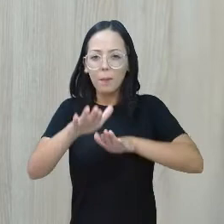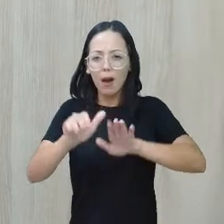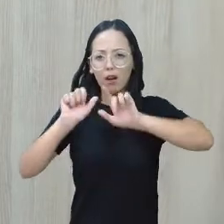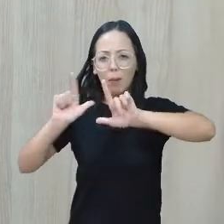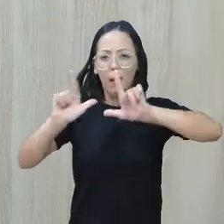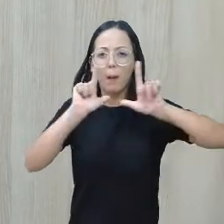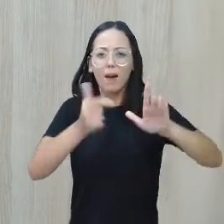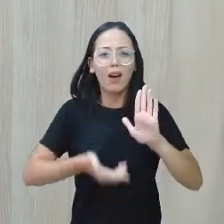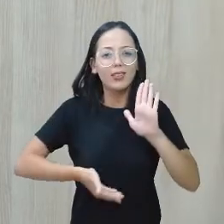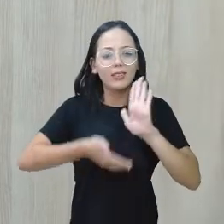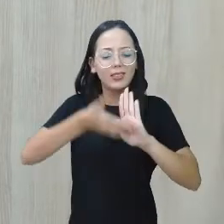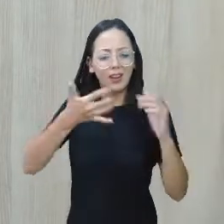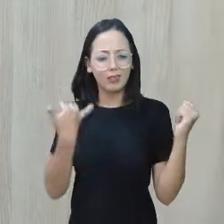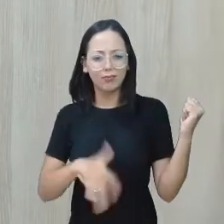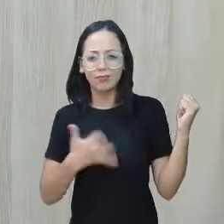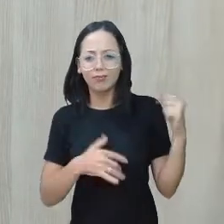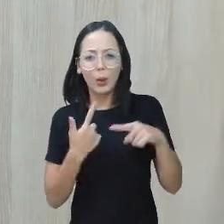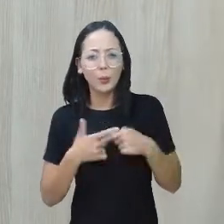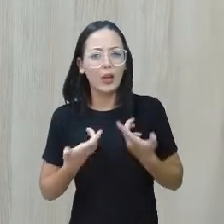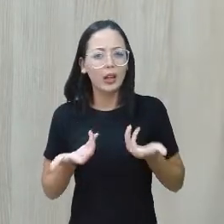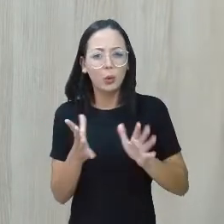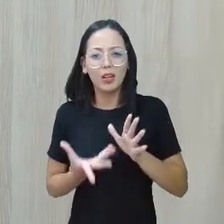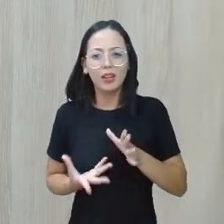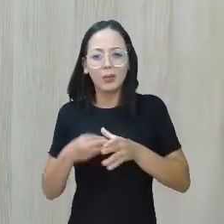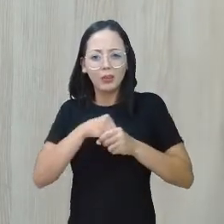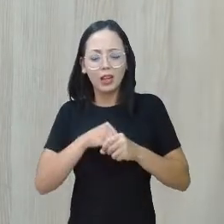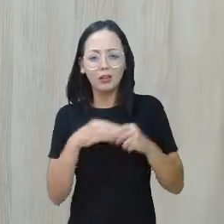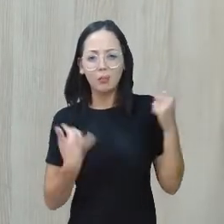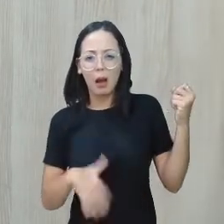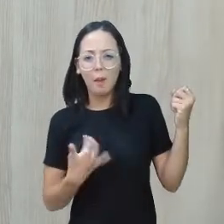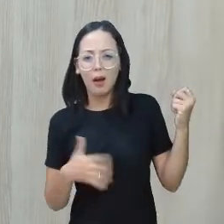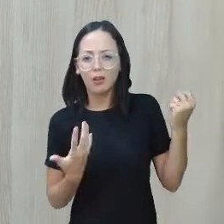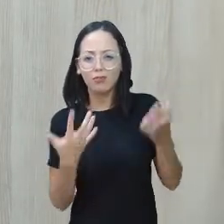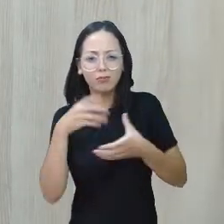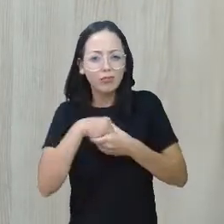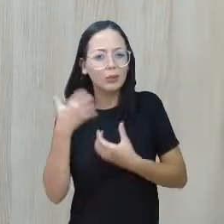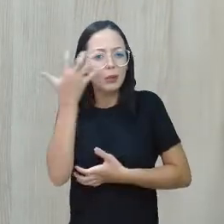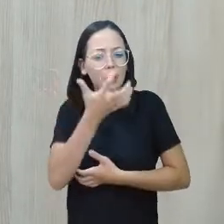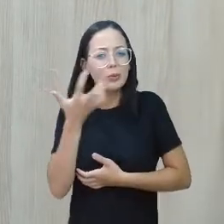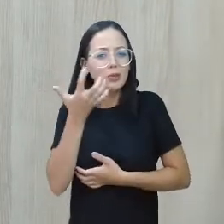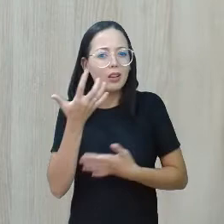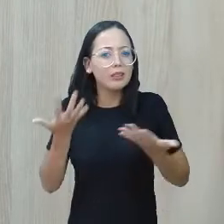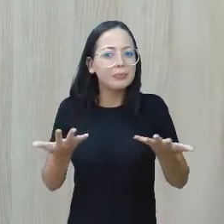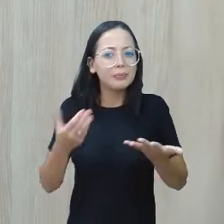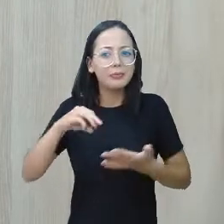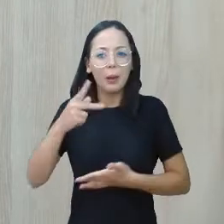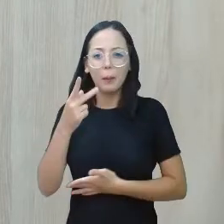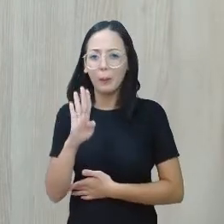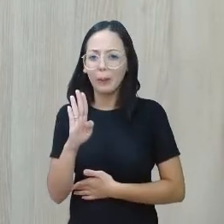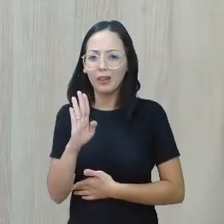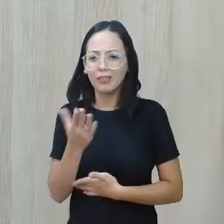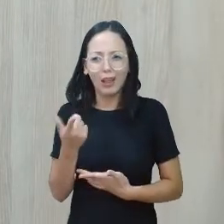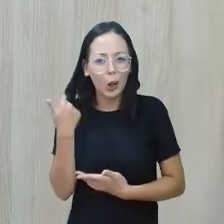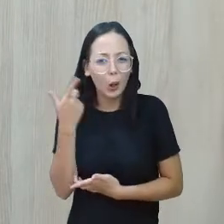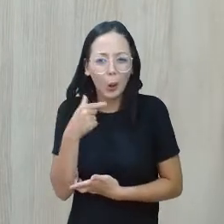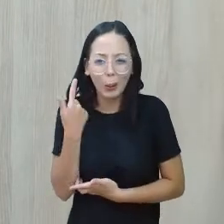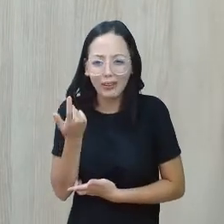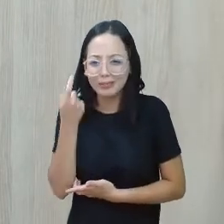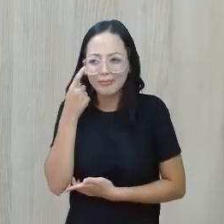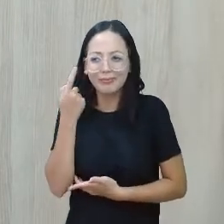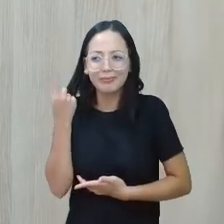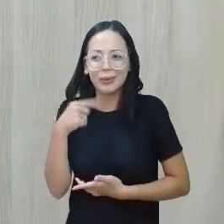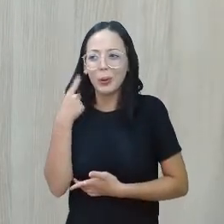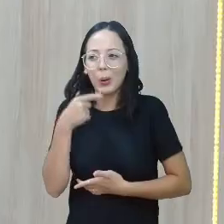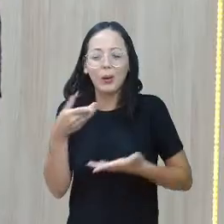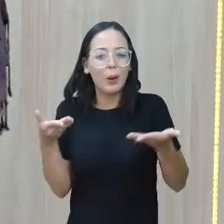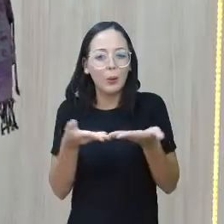Para tirar a guitarra porque elétrica. não queriam que inserissem a guitarra elétrica na música brasileira. É uma coisa louca isso, Muito né? louco pra